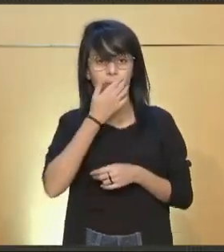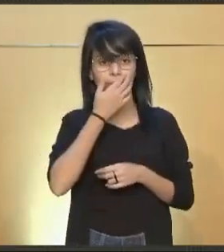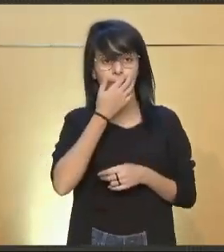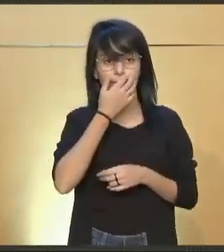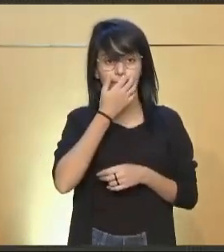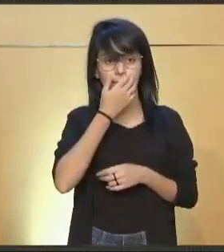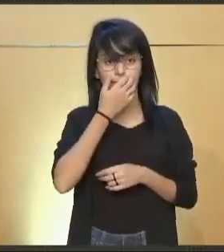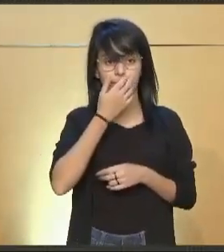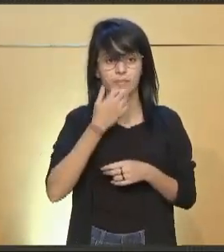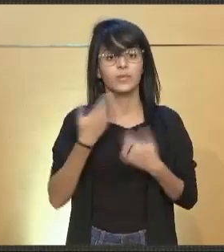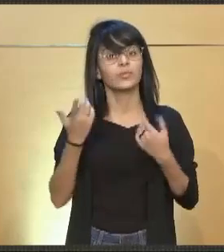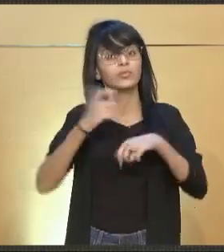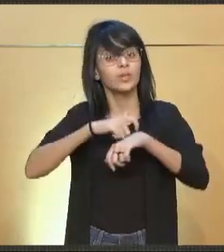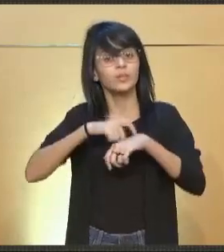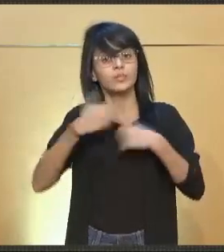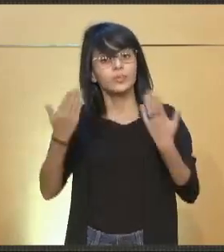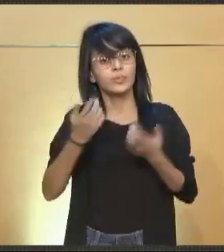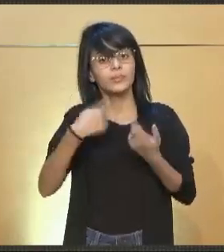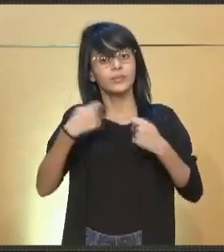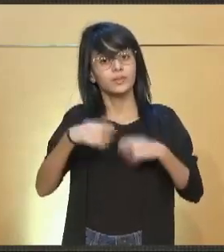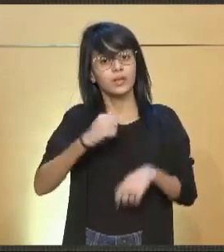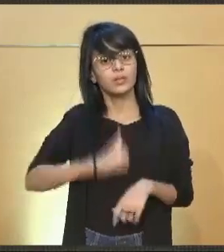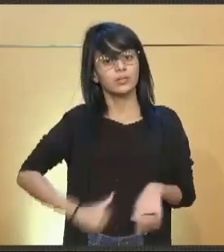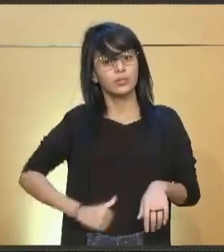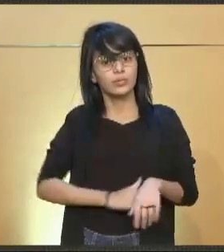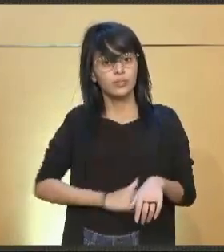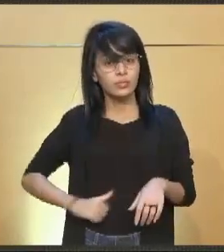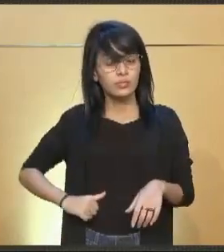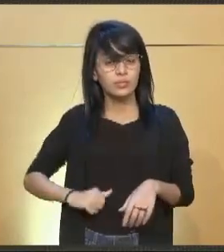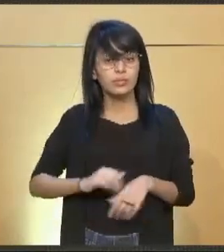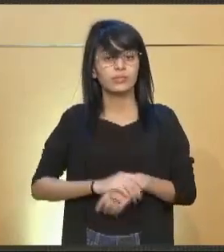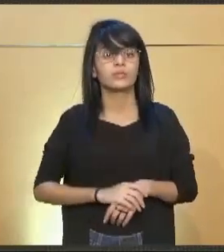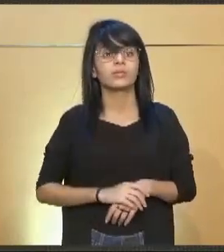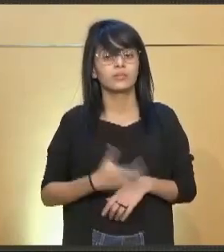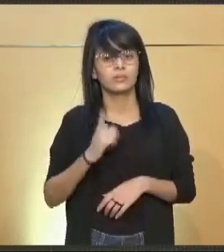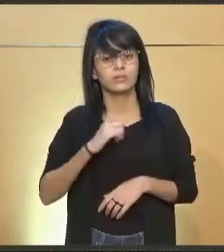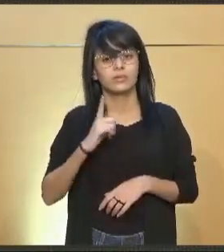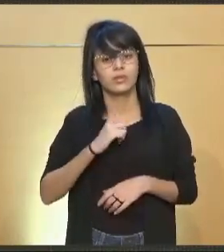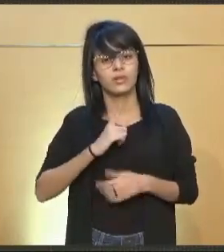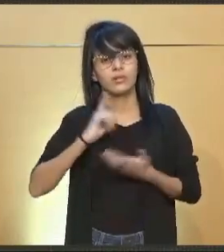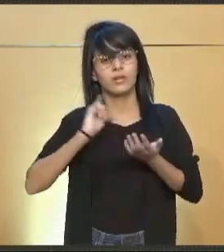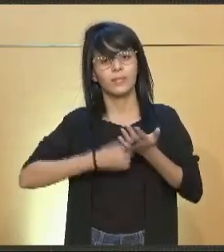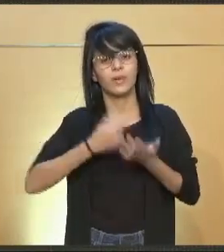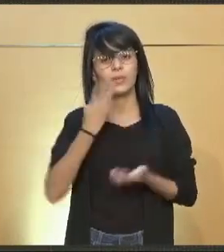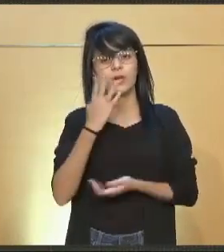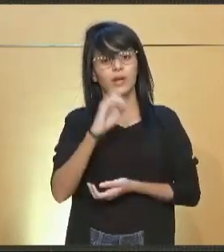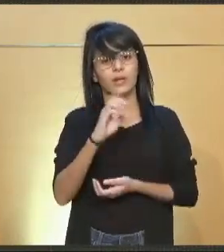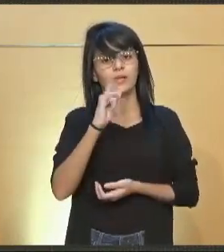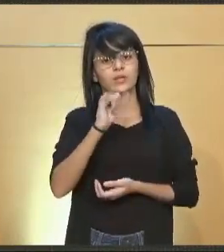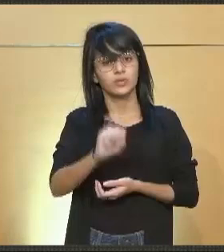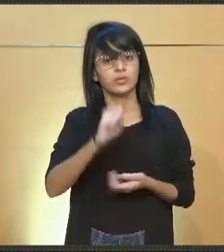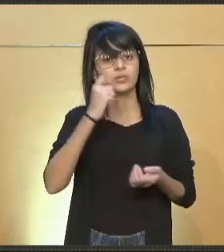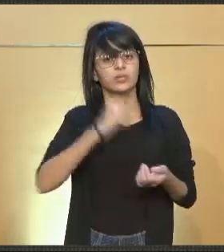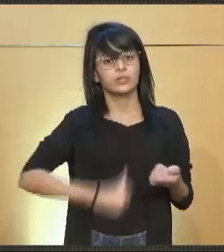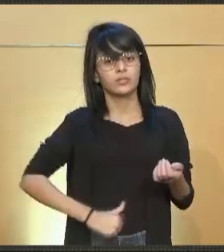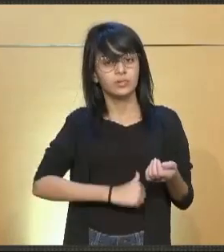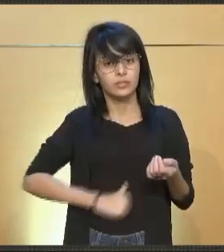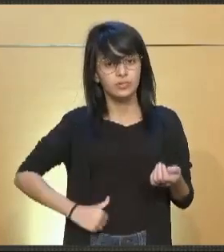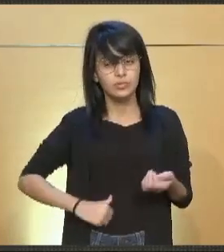nesse tempo de hoje, deve jejuar. Nós tivemos a campanha de 40 dias de jejum. Faça